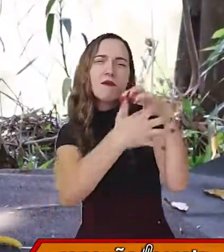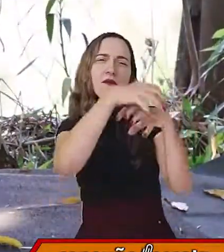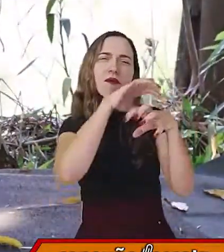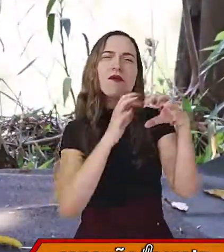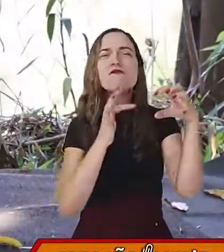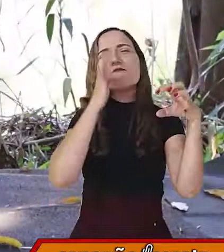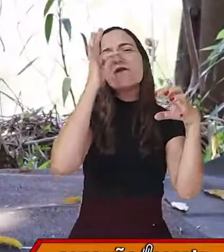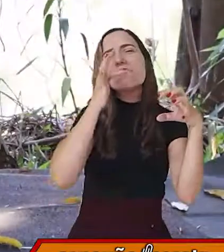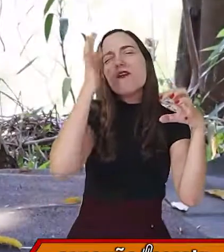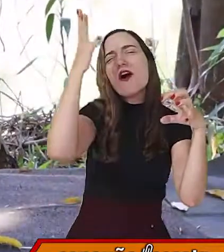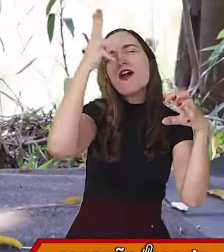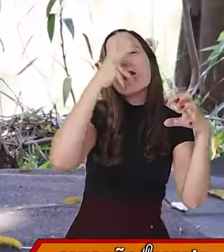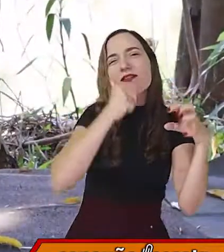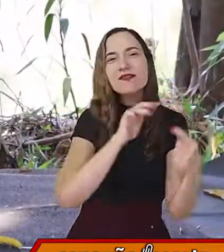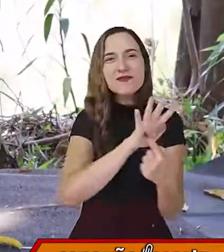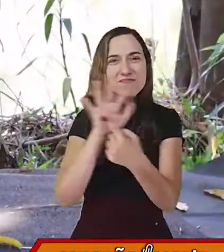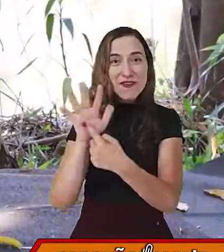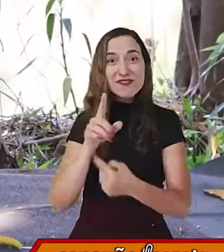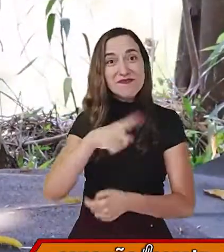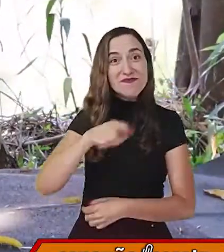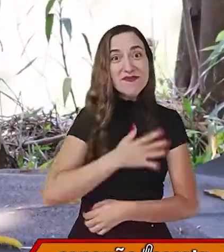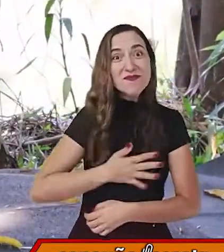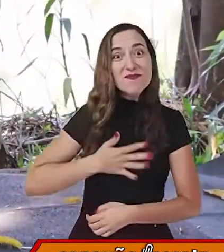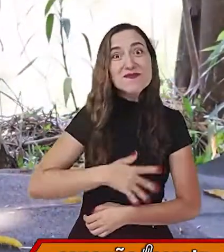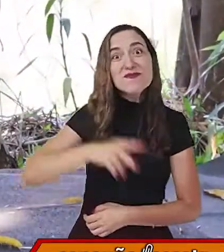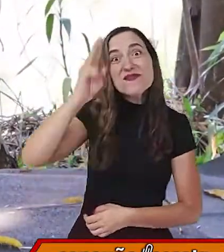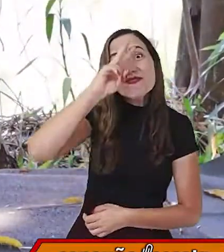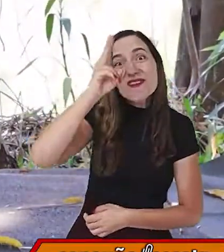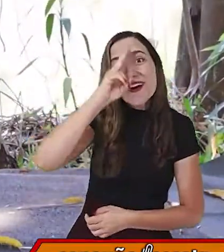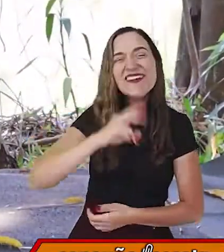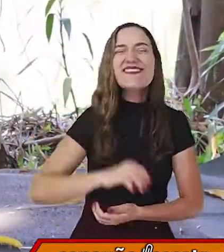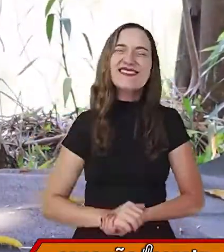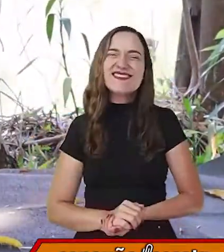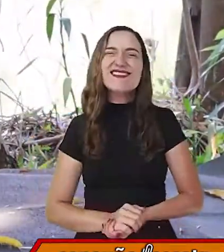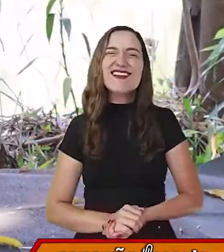gente. E aí, gostou da história? Vamos lá?